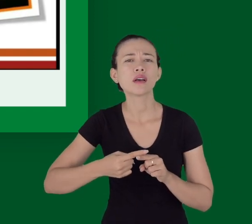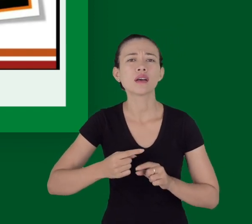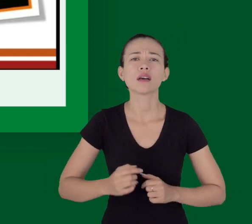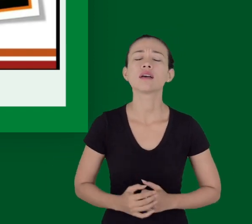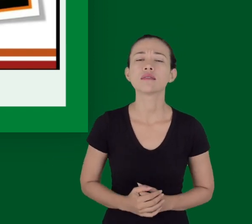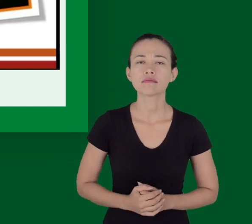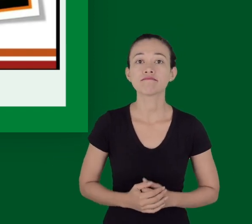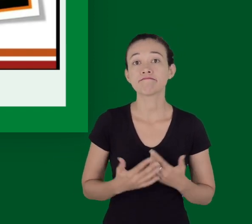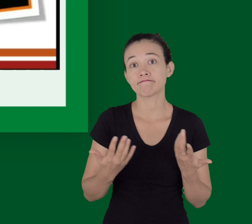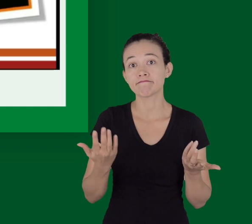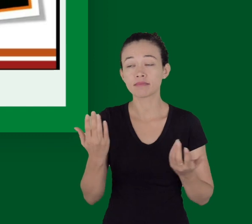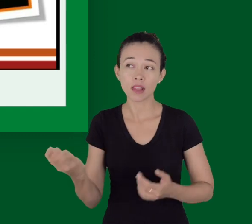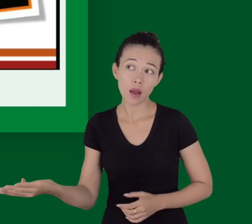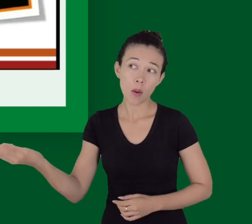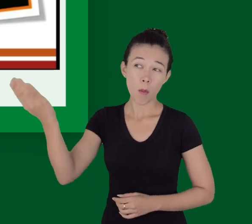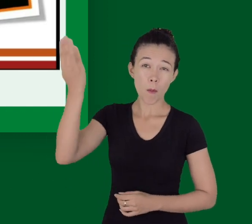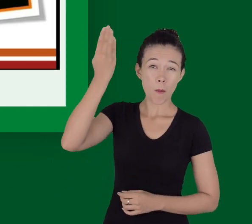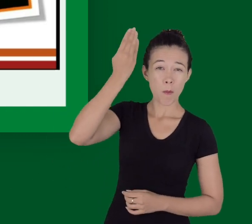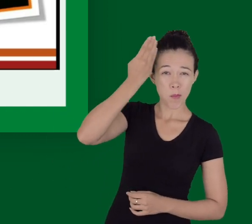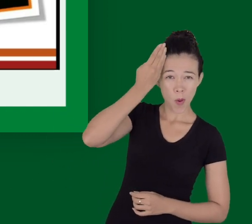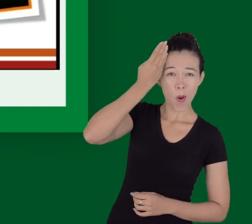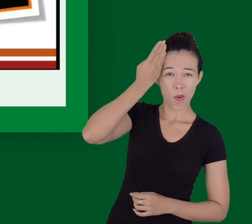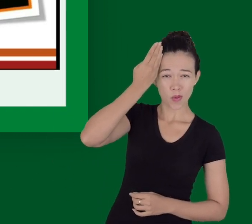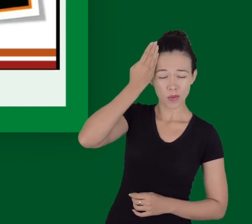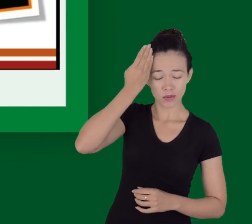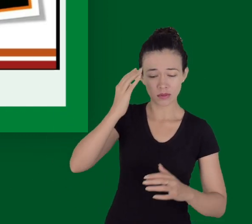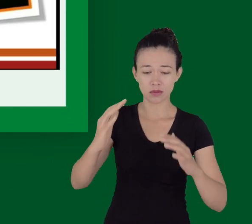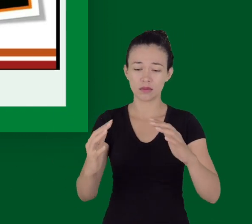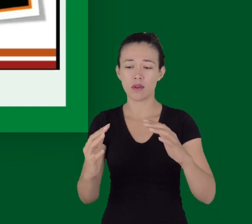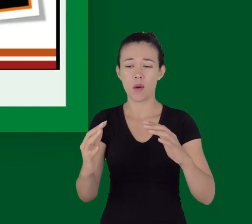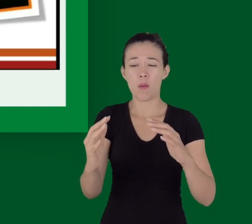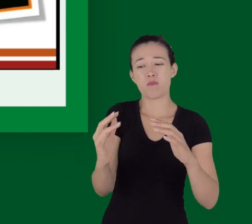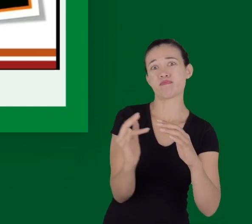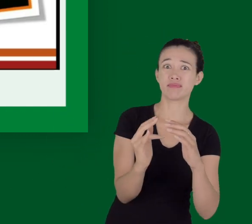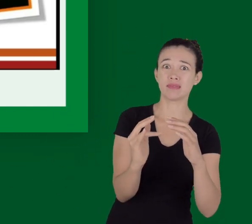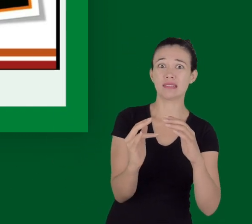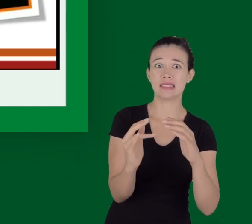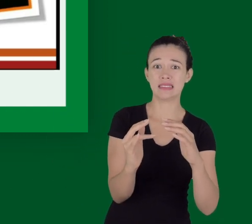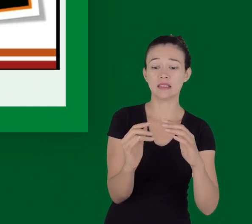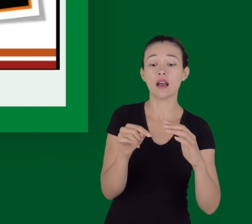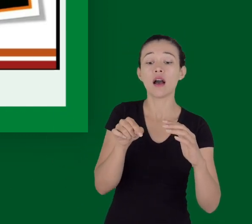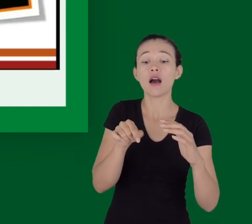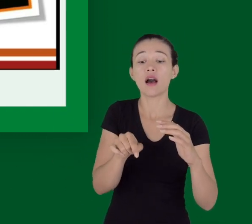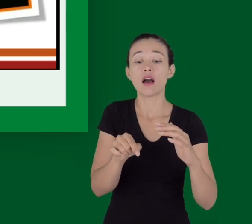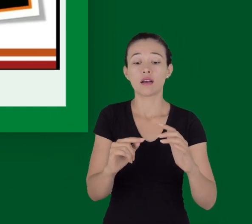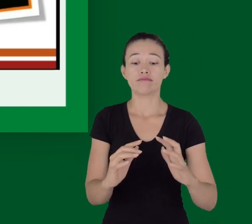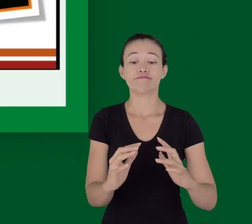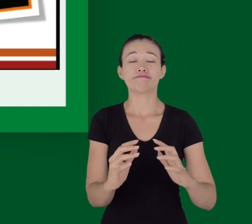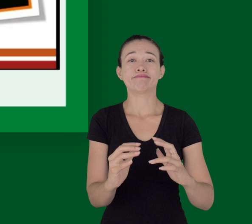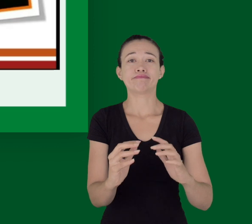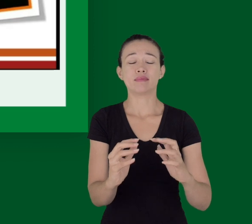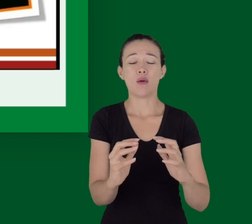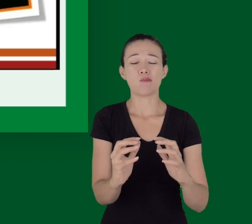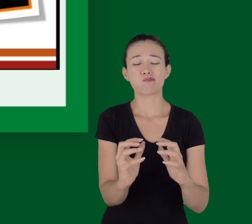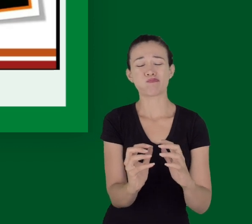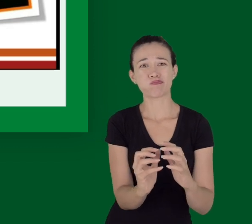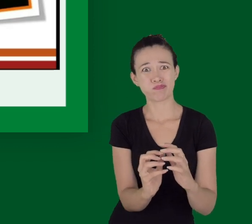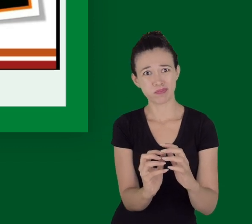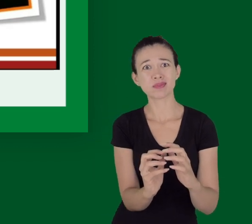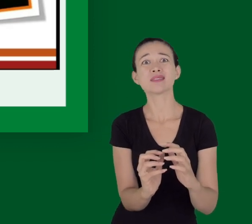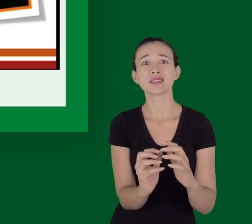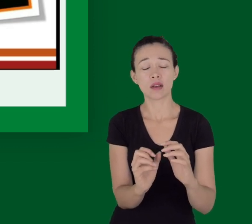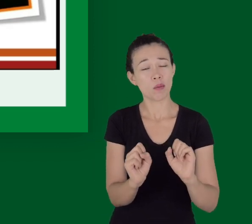de gravidade. Porque no momento que eu tenho um processo lesivo, um processo expansivo, como ocorre quando se forma